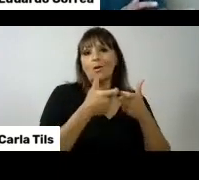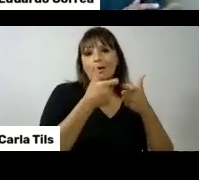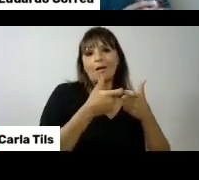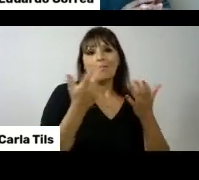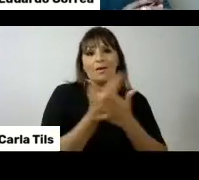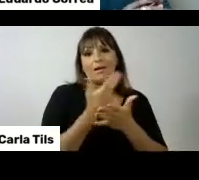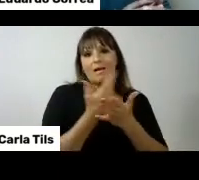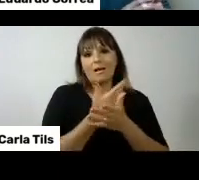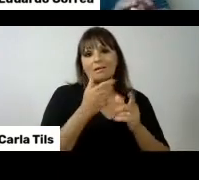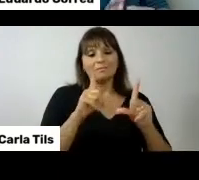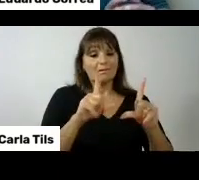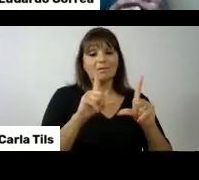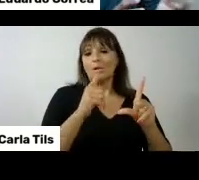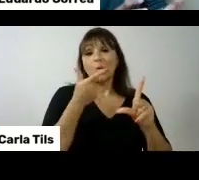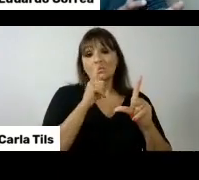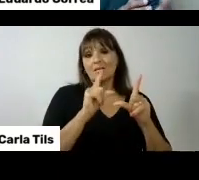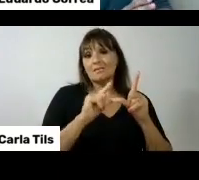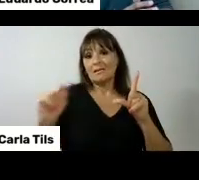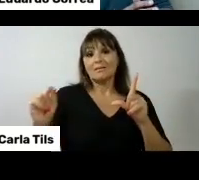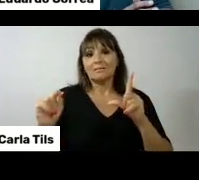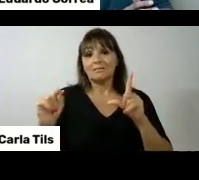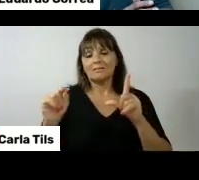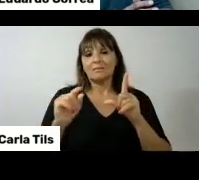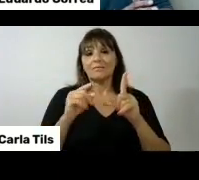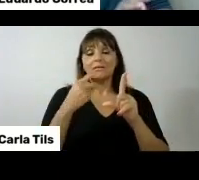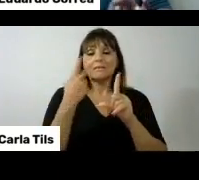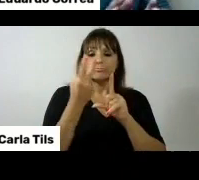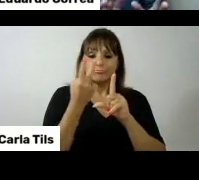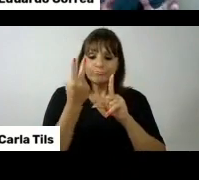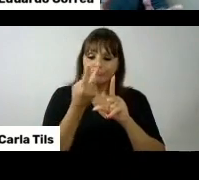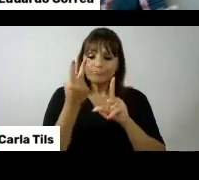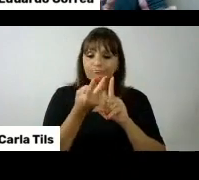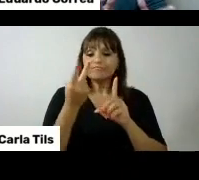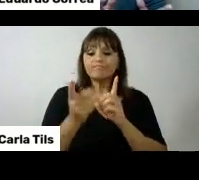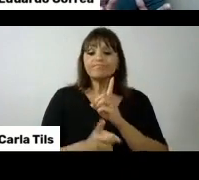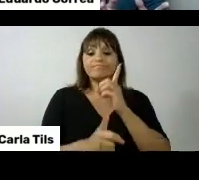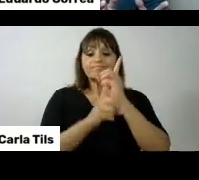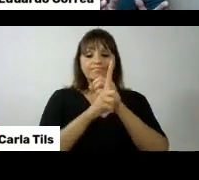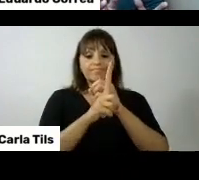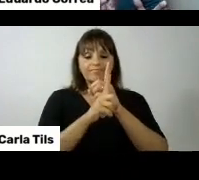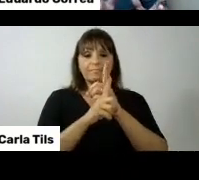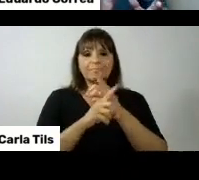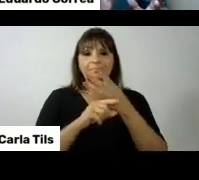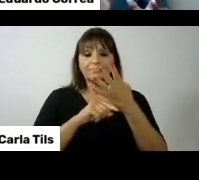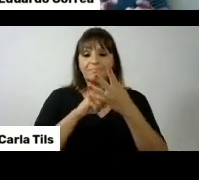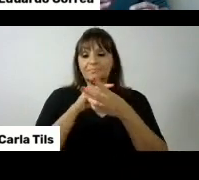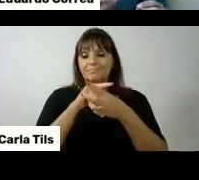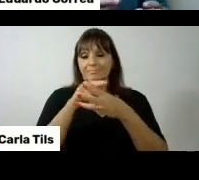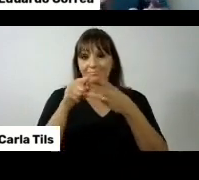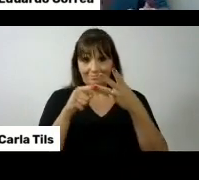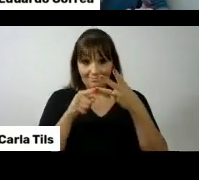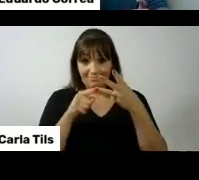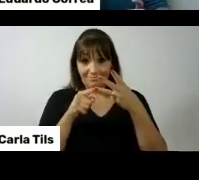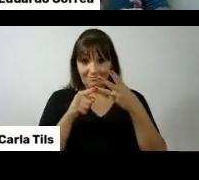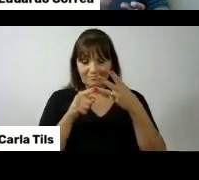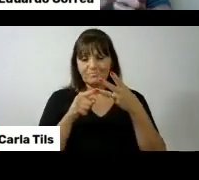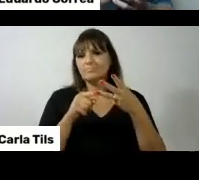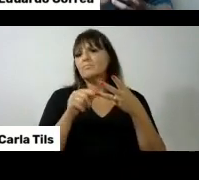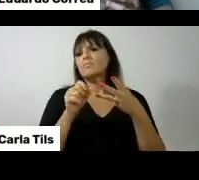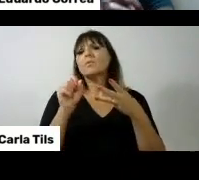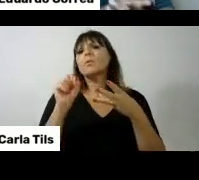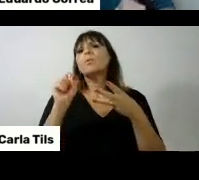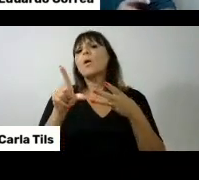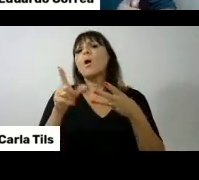ter saída, mas ele está descobrindo. Desses três, aonde você se encaixa